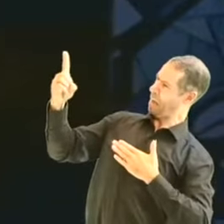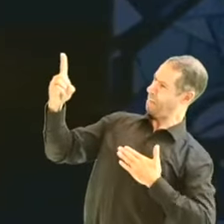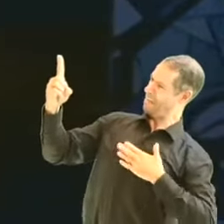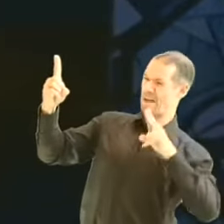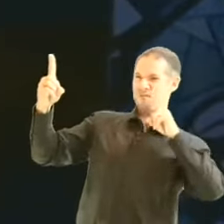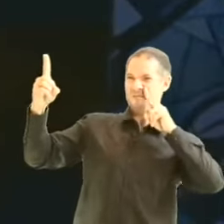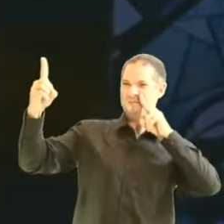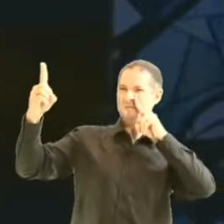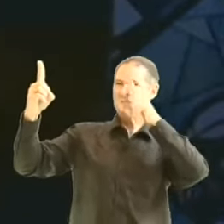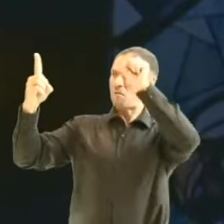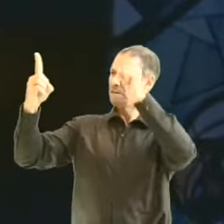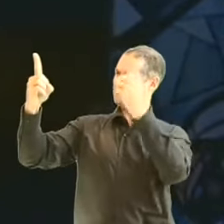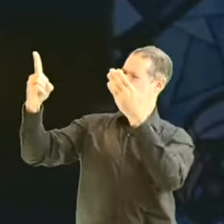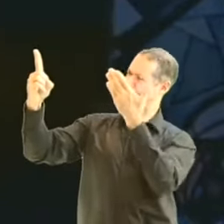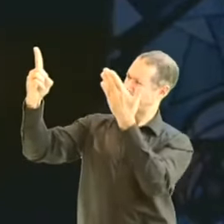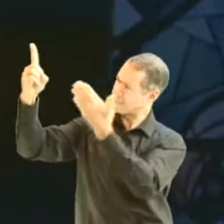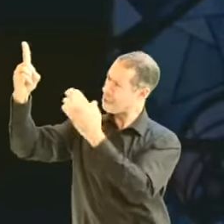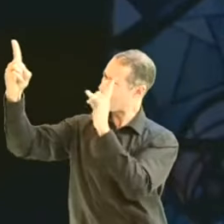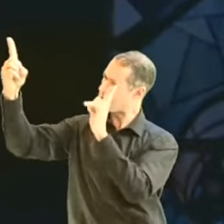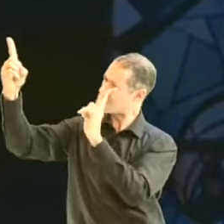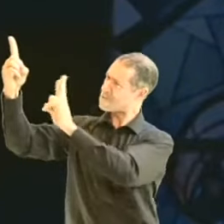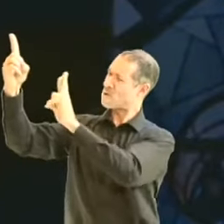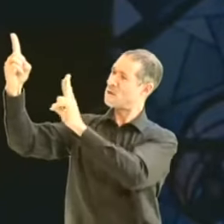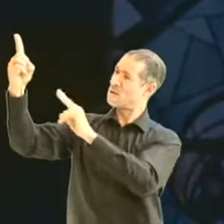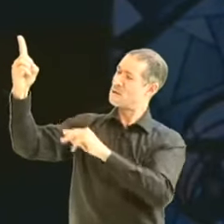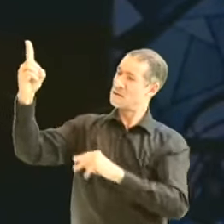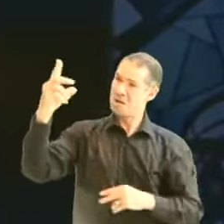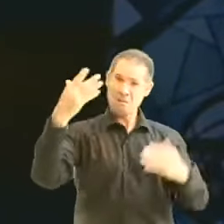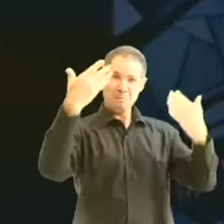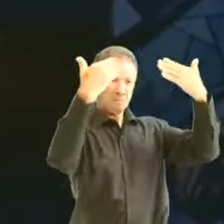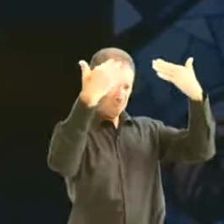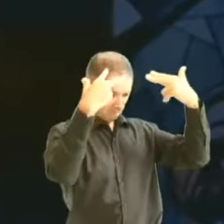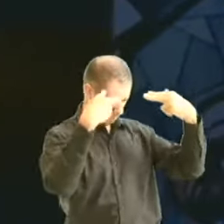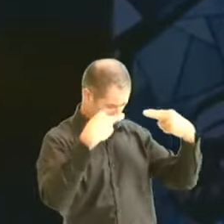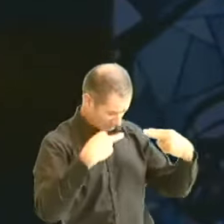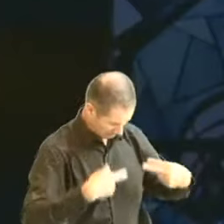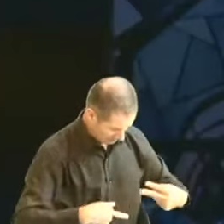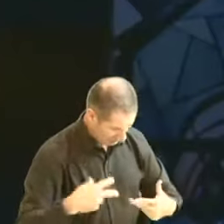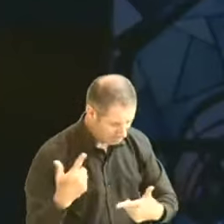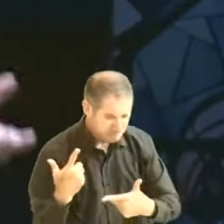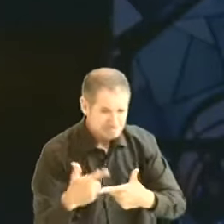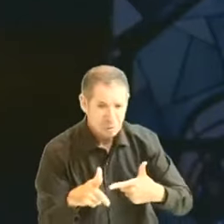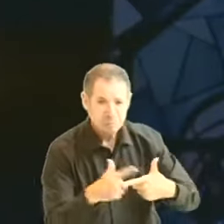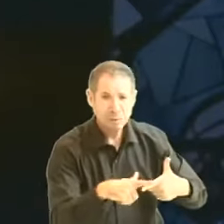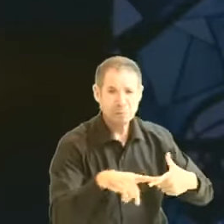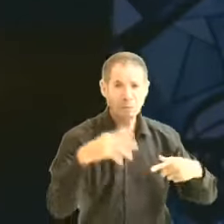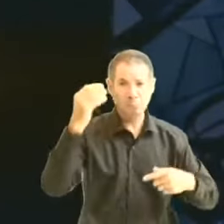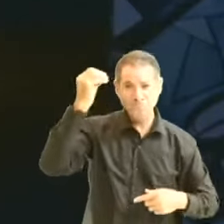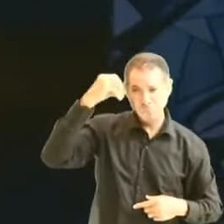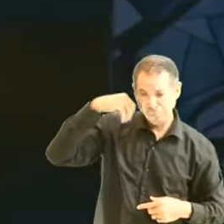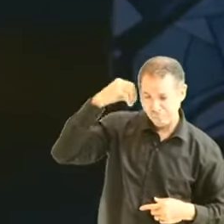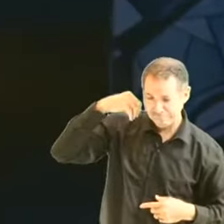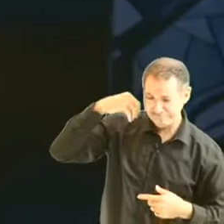força. Porque se eu olhar para mim ou para as circunstâncias, eu vou